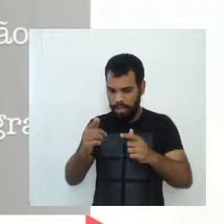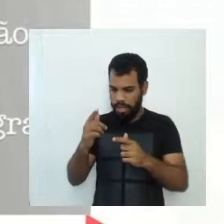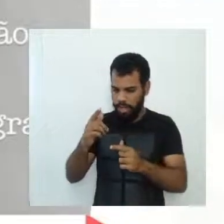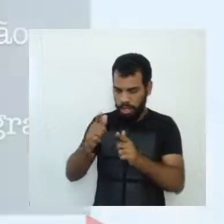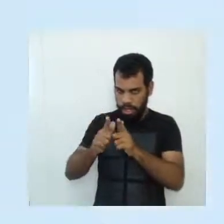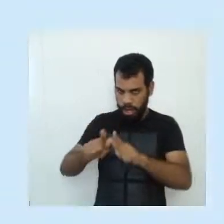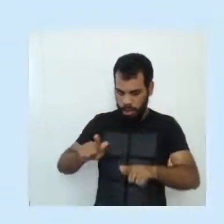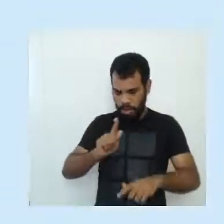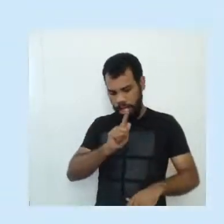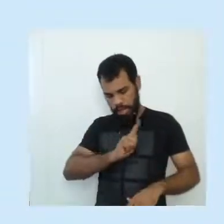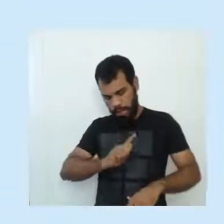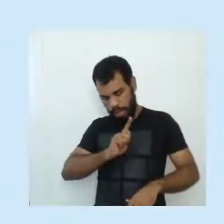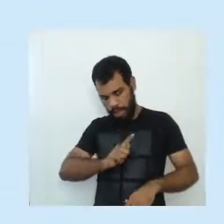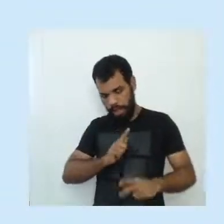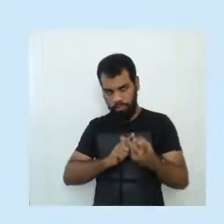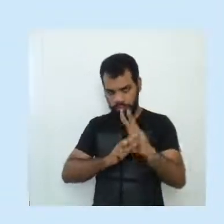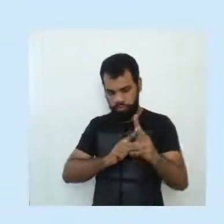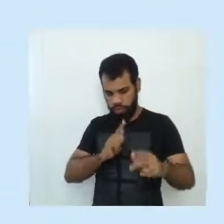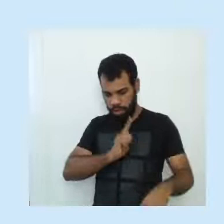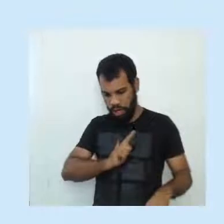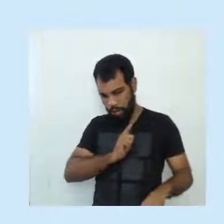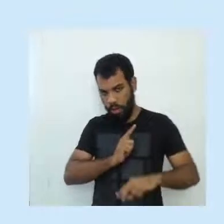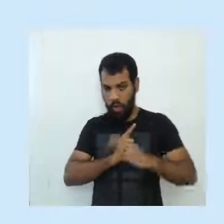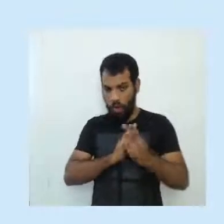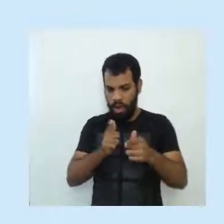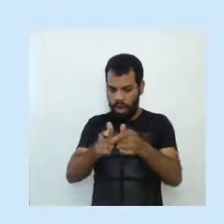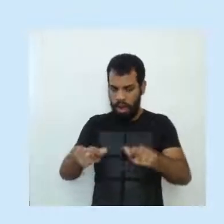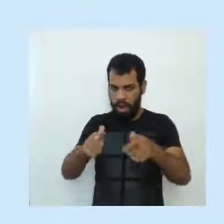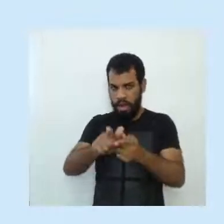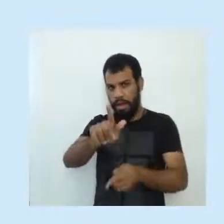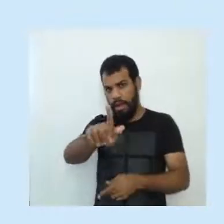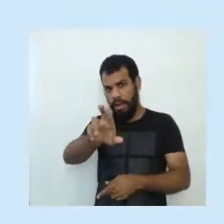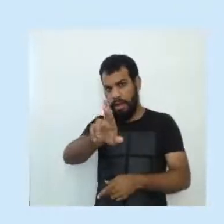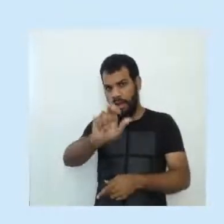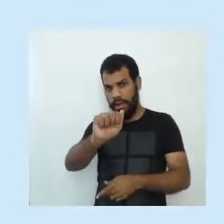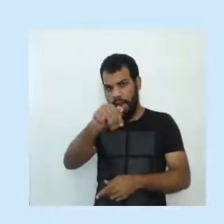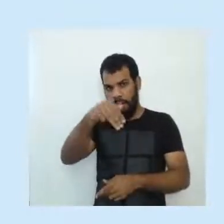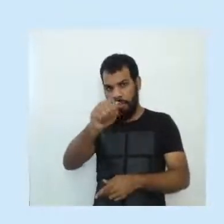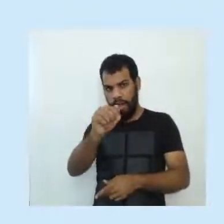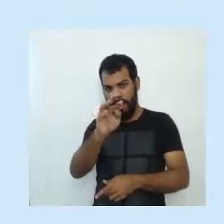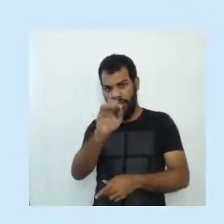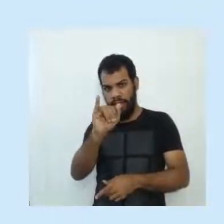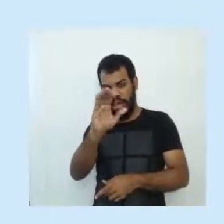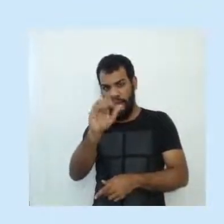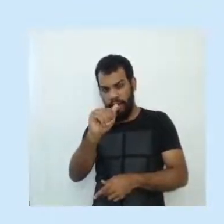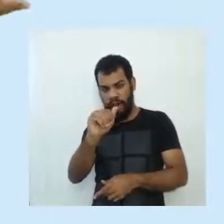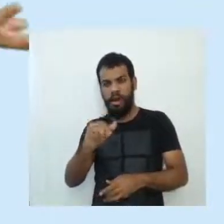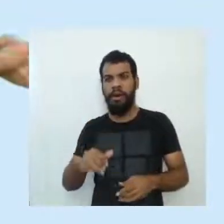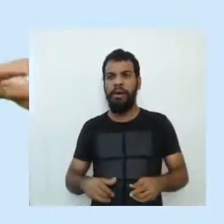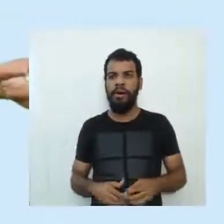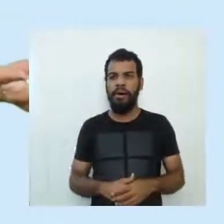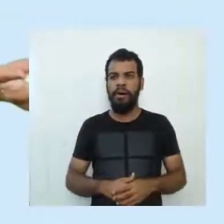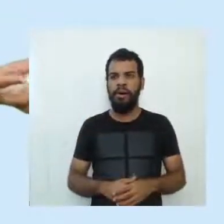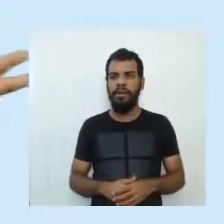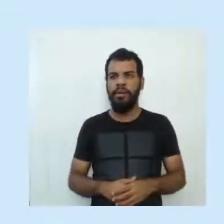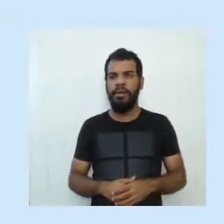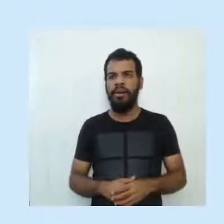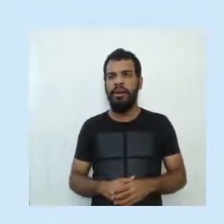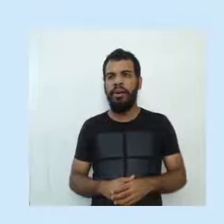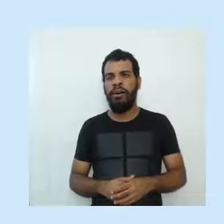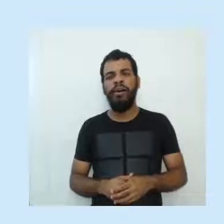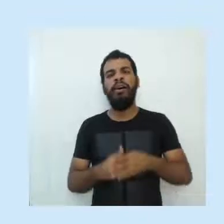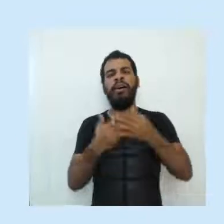ou seja, a ortografia é a parte da gramática responsável pela escrita,